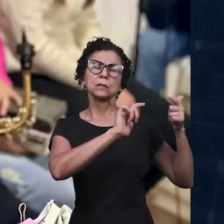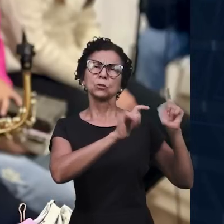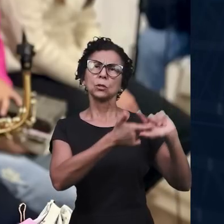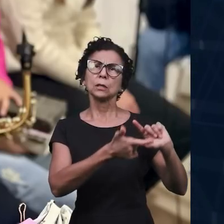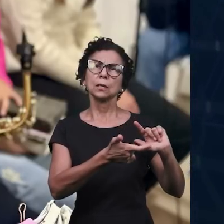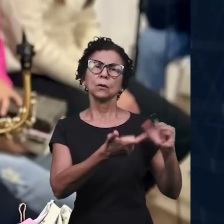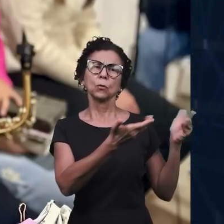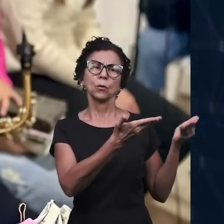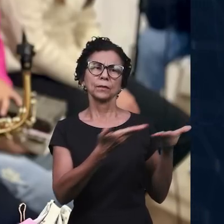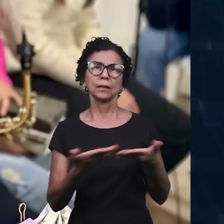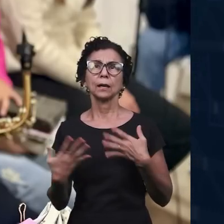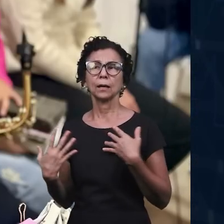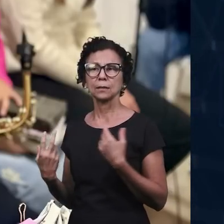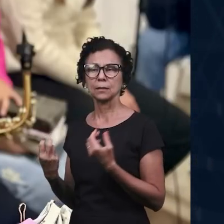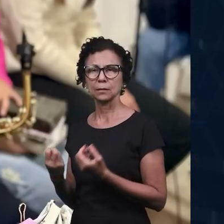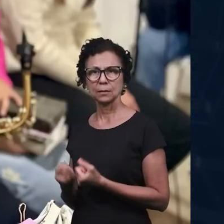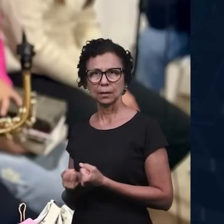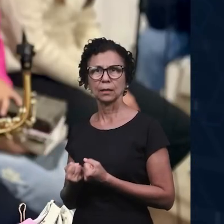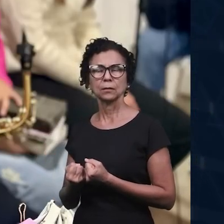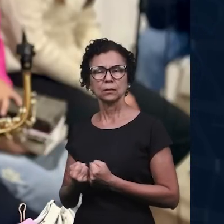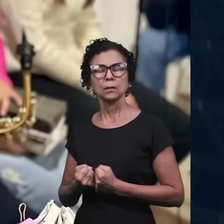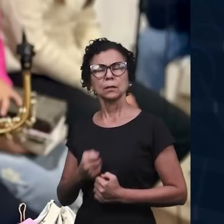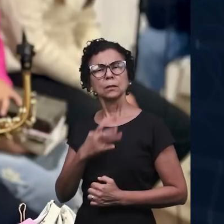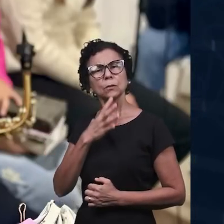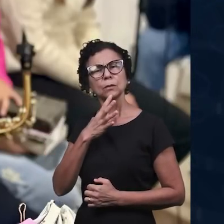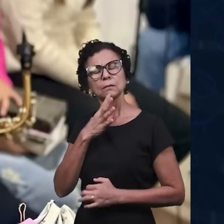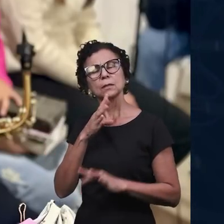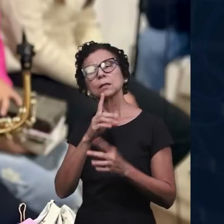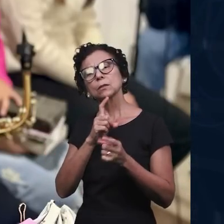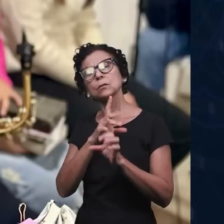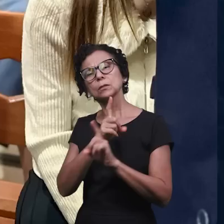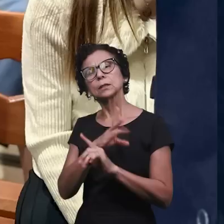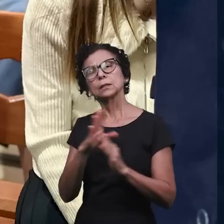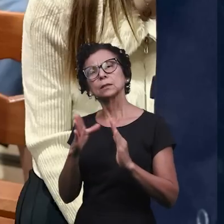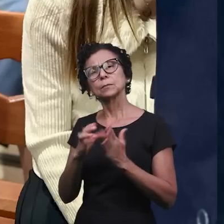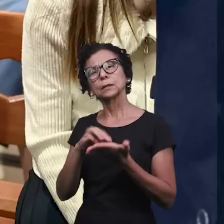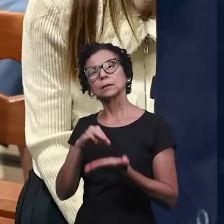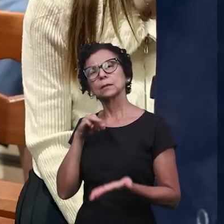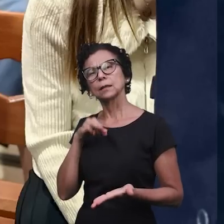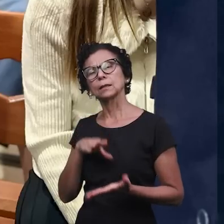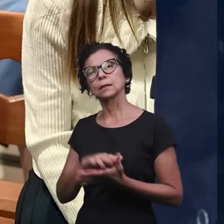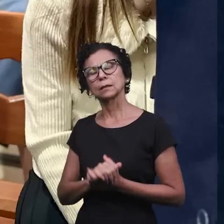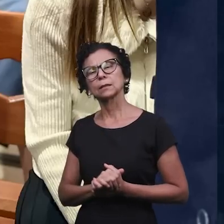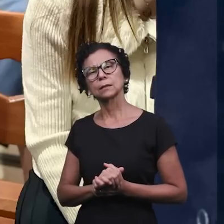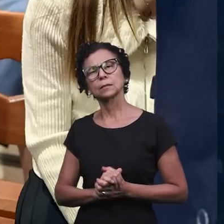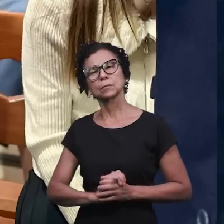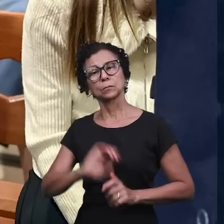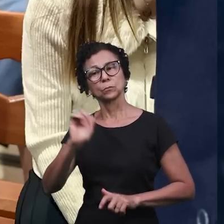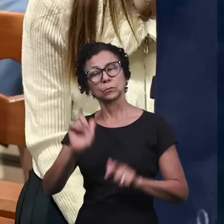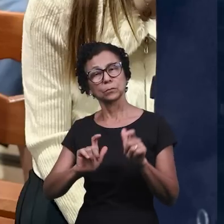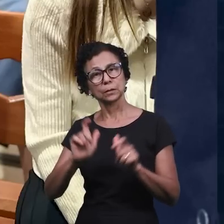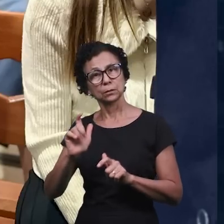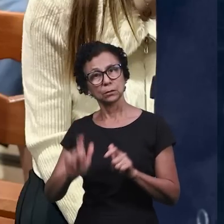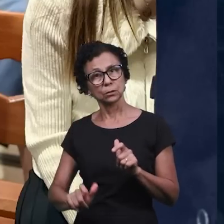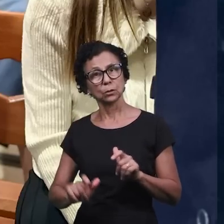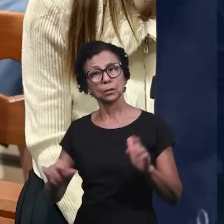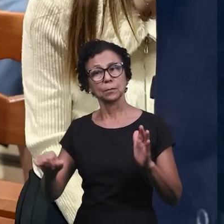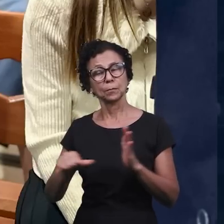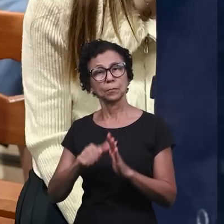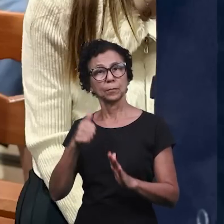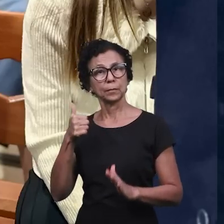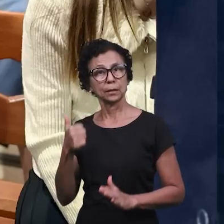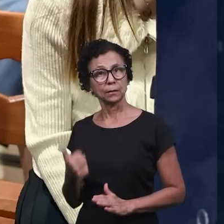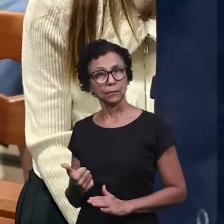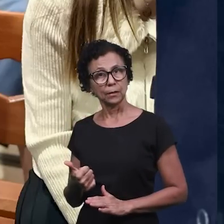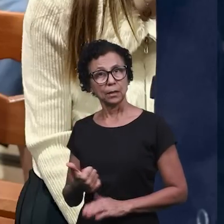aceitaram o convite, motivados pelo desejo de conhecer a doutrina da nossa obra. Muitos dos participantes estiveram pela